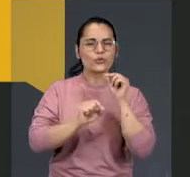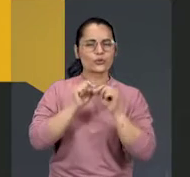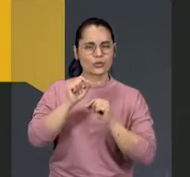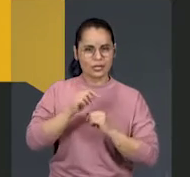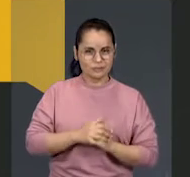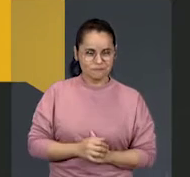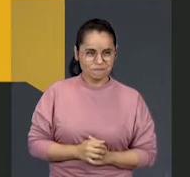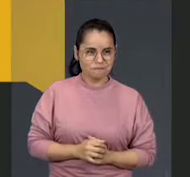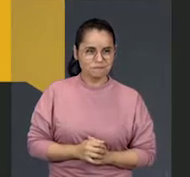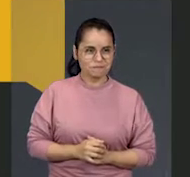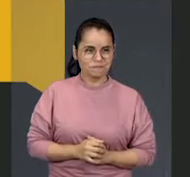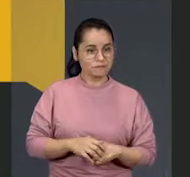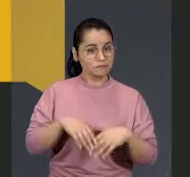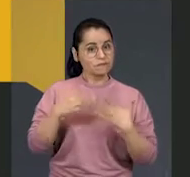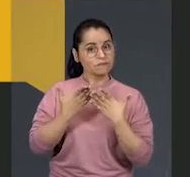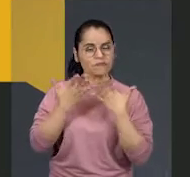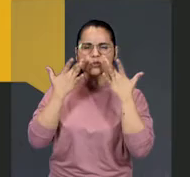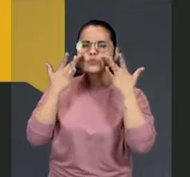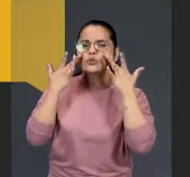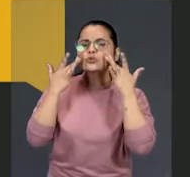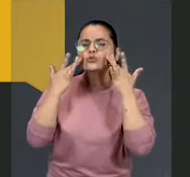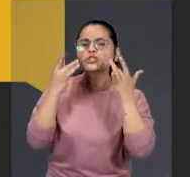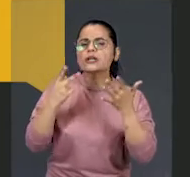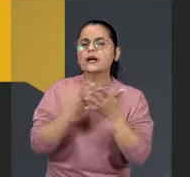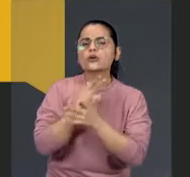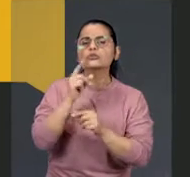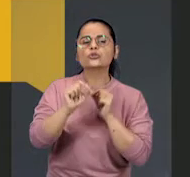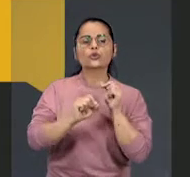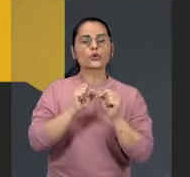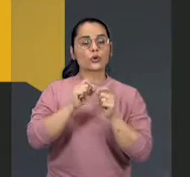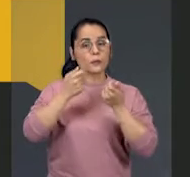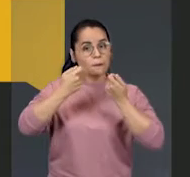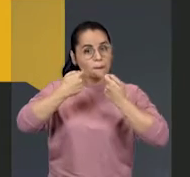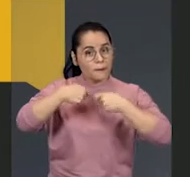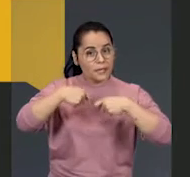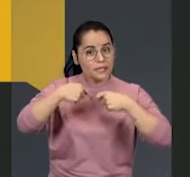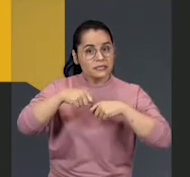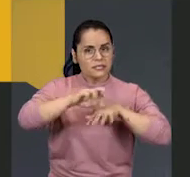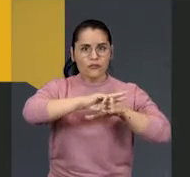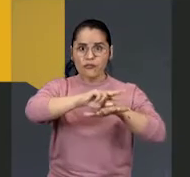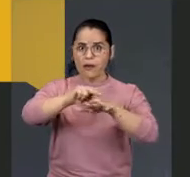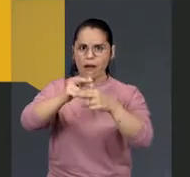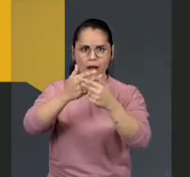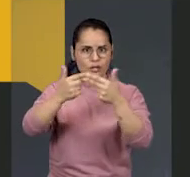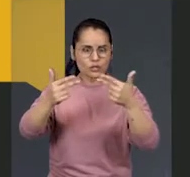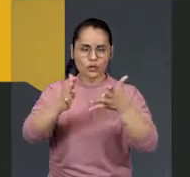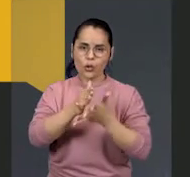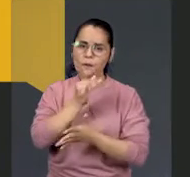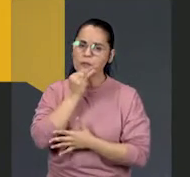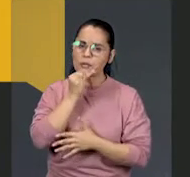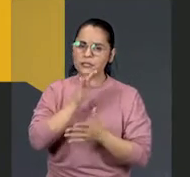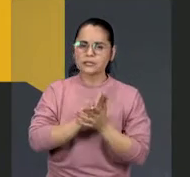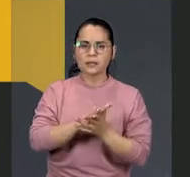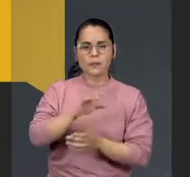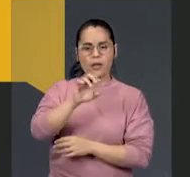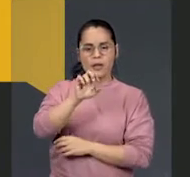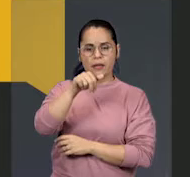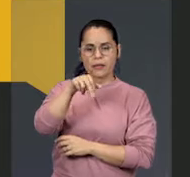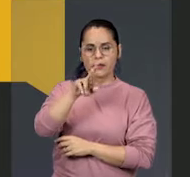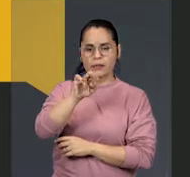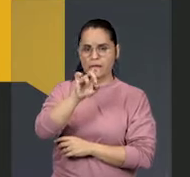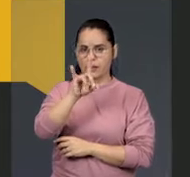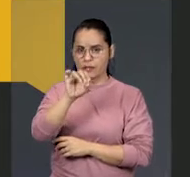lá? Para uma peça de teatro acontecer, são necessários vários elementos, como enredo,